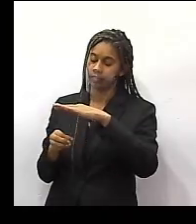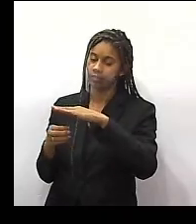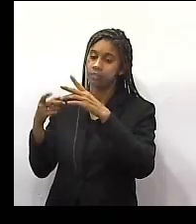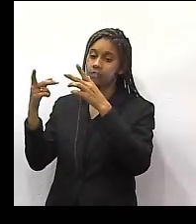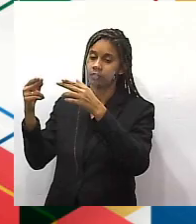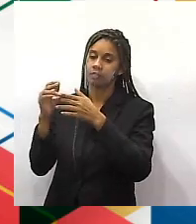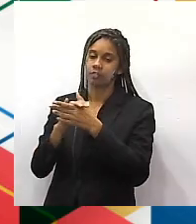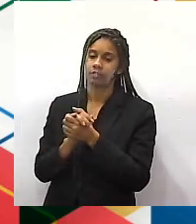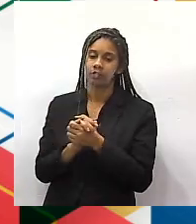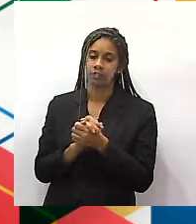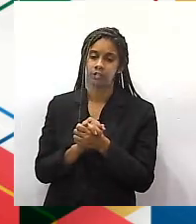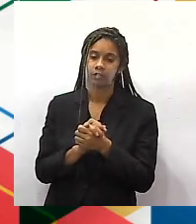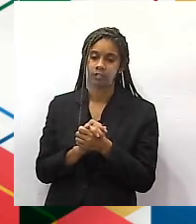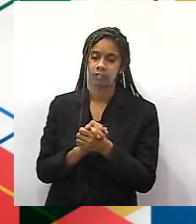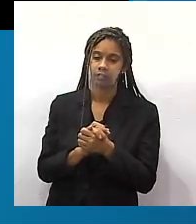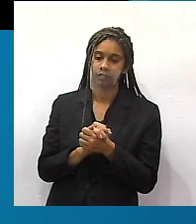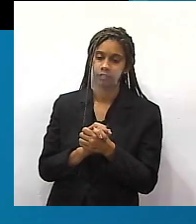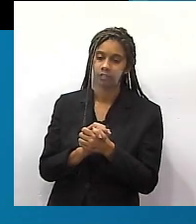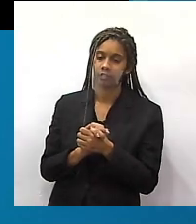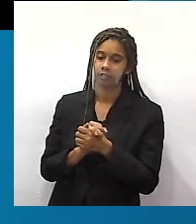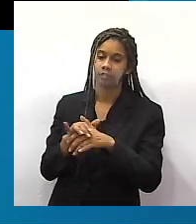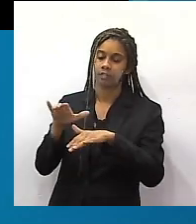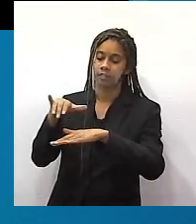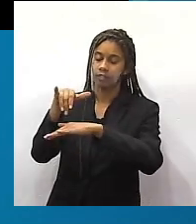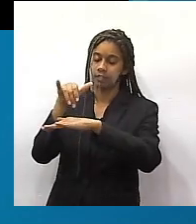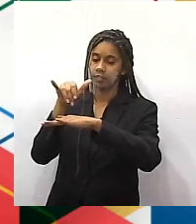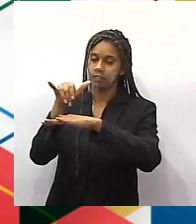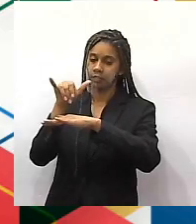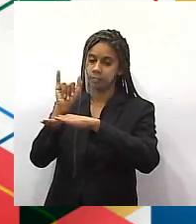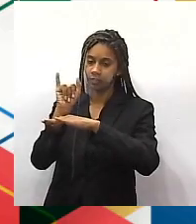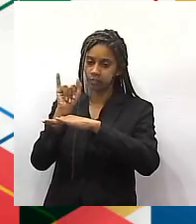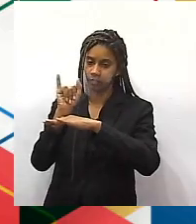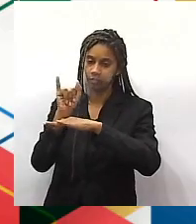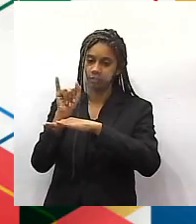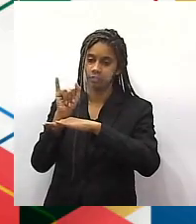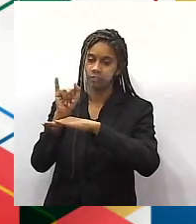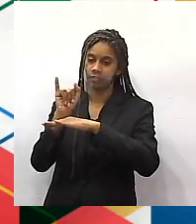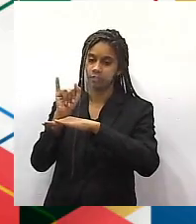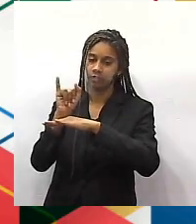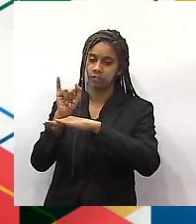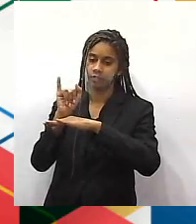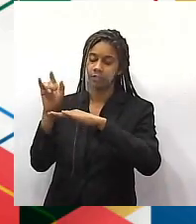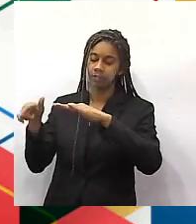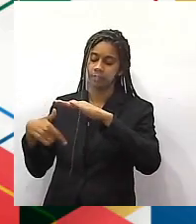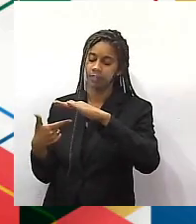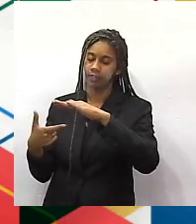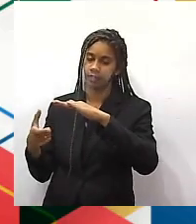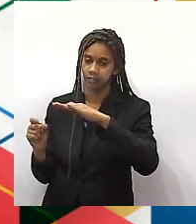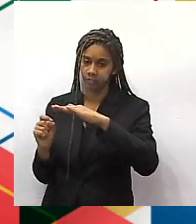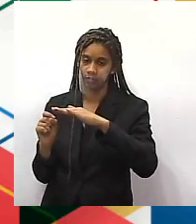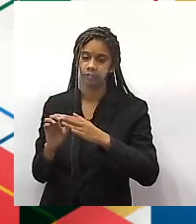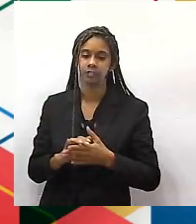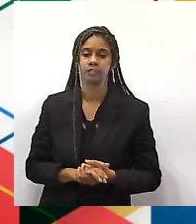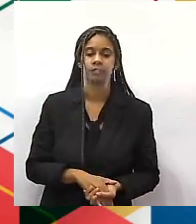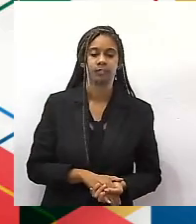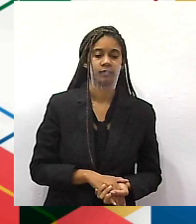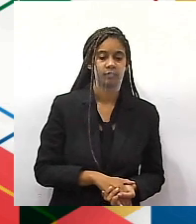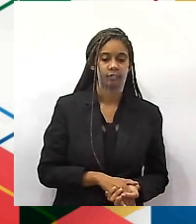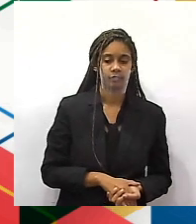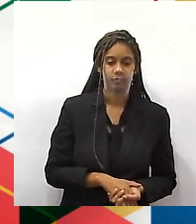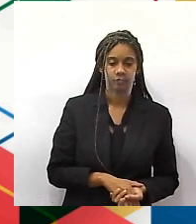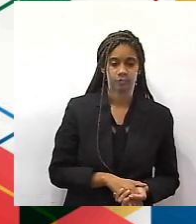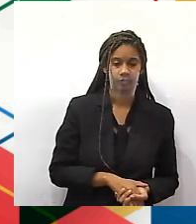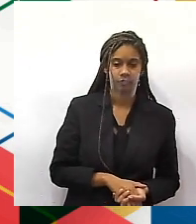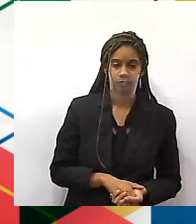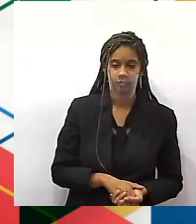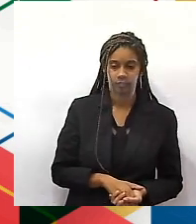como... Aí, faltou quem? Falta o y, né? Então, aqui, y está para 20. O correspondente do y na outra